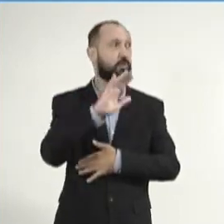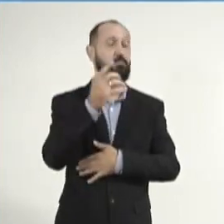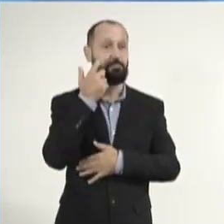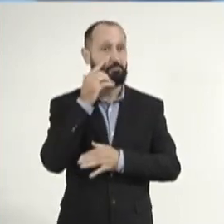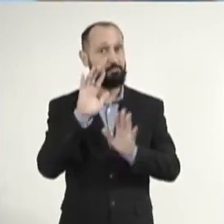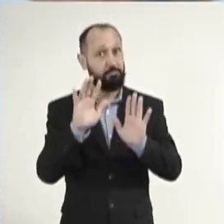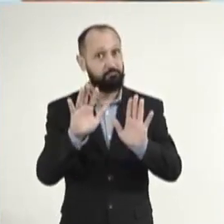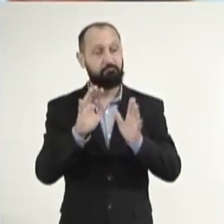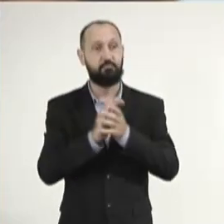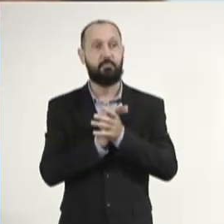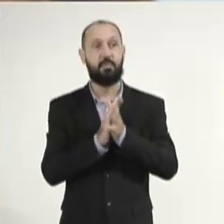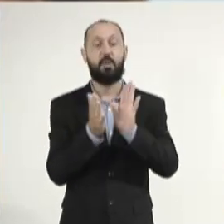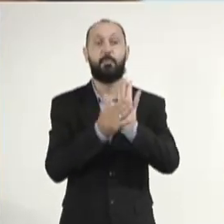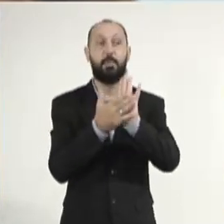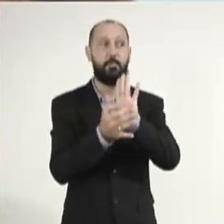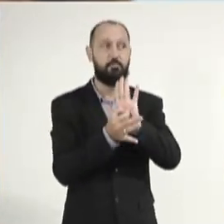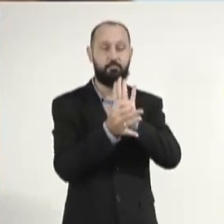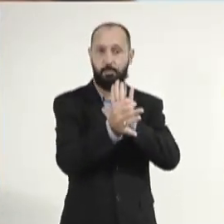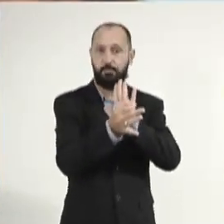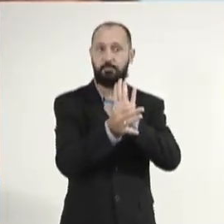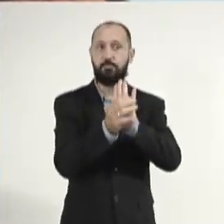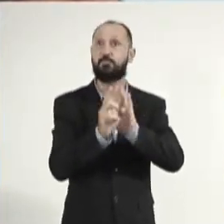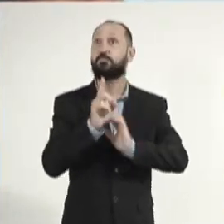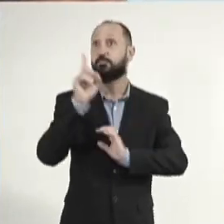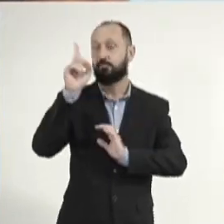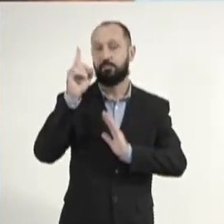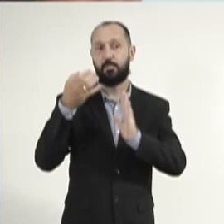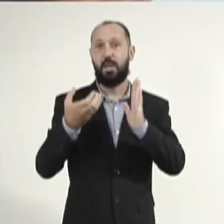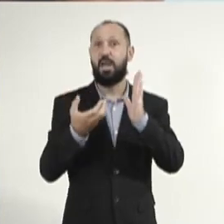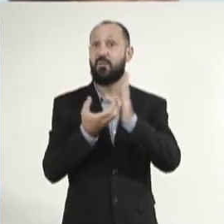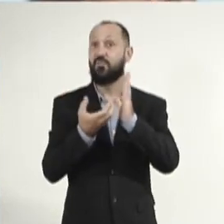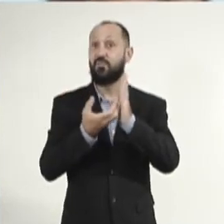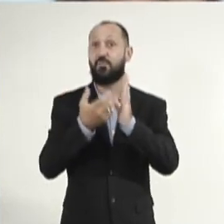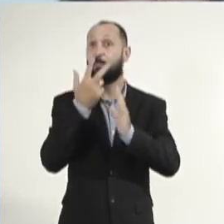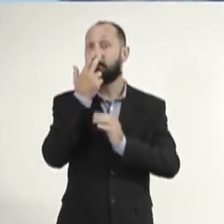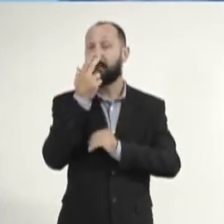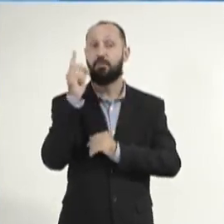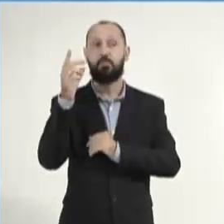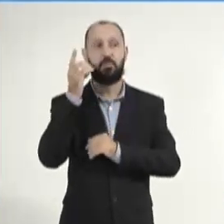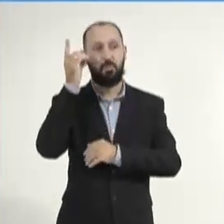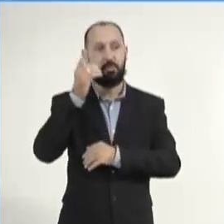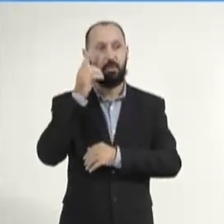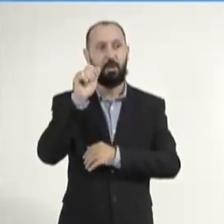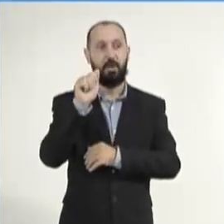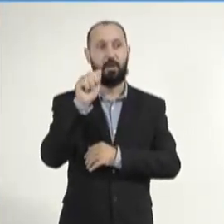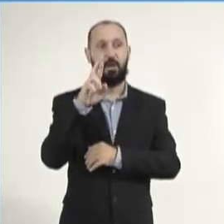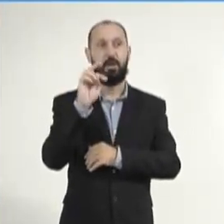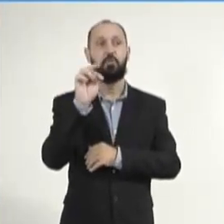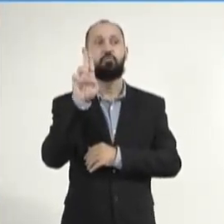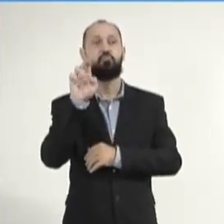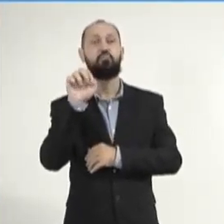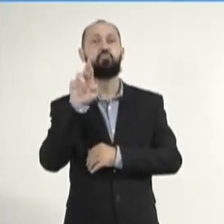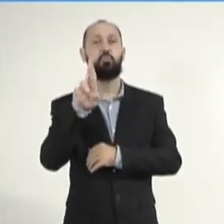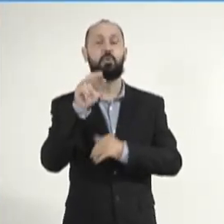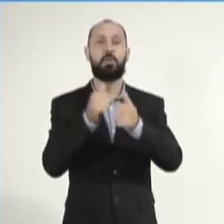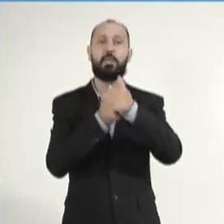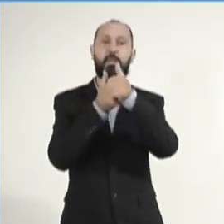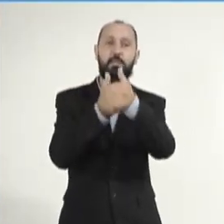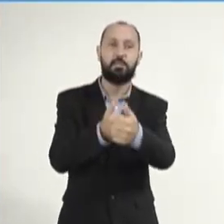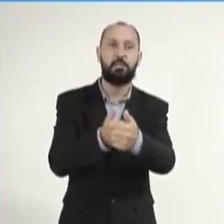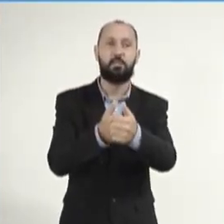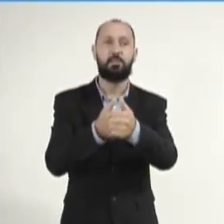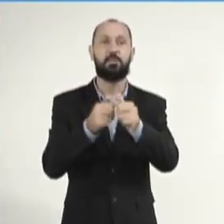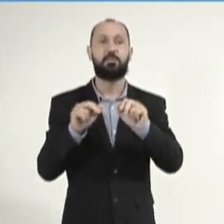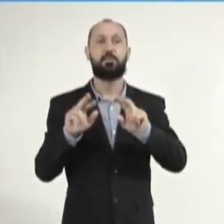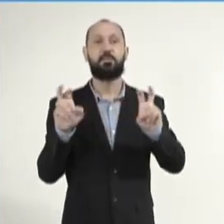né? Agora, é uma proposta que, lá na Câmara Federal, me parece que o deputado Arthur Lira, que está à